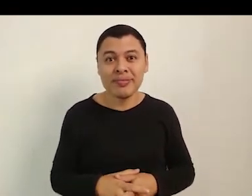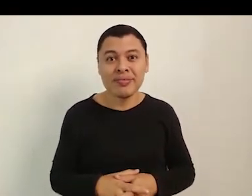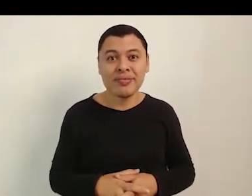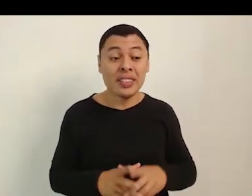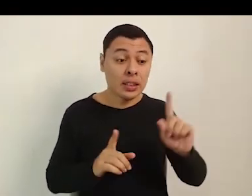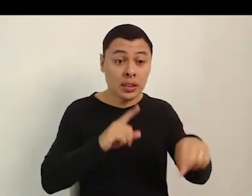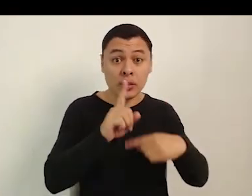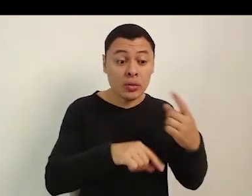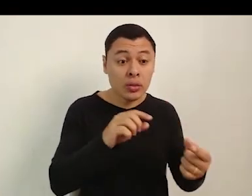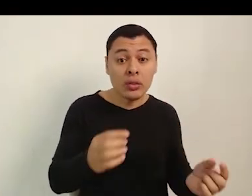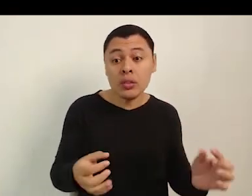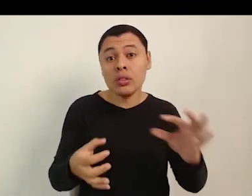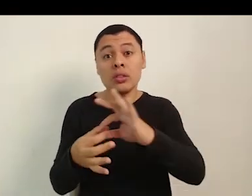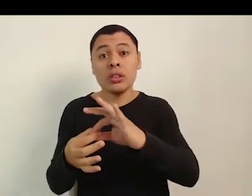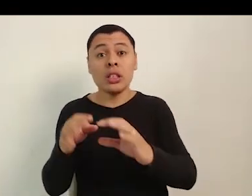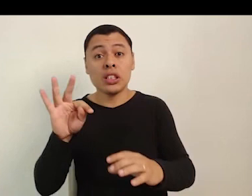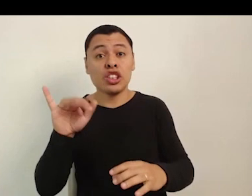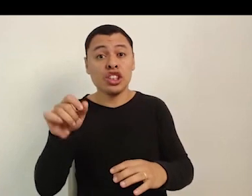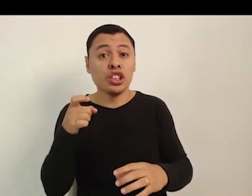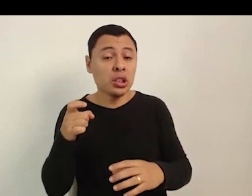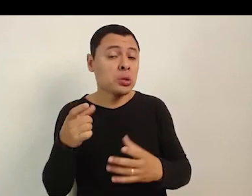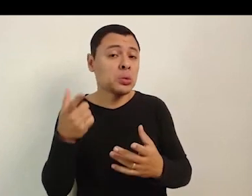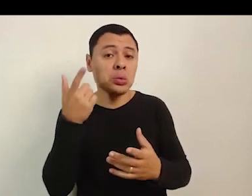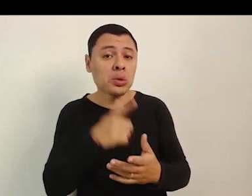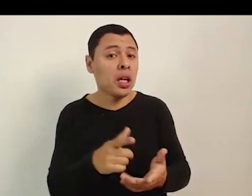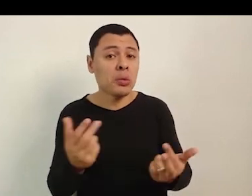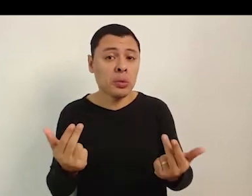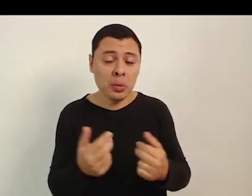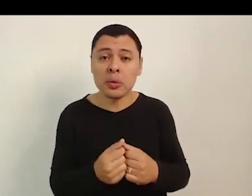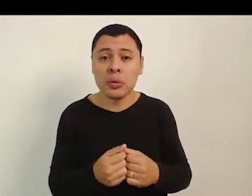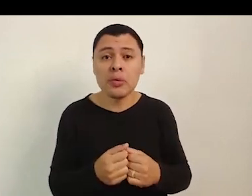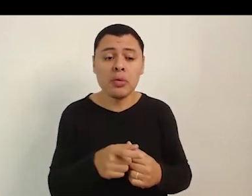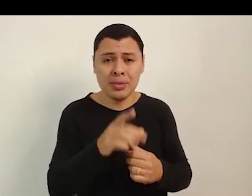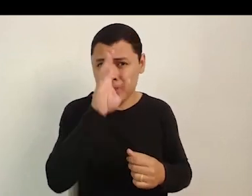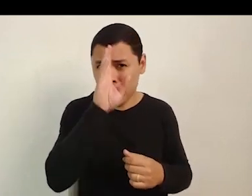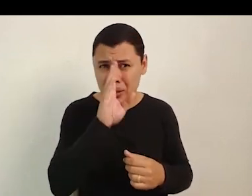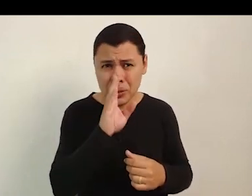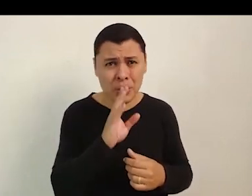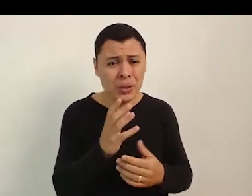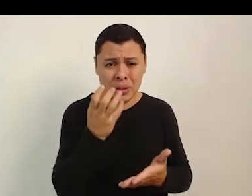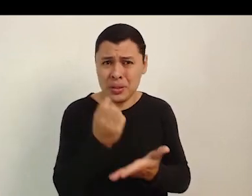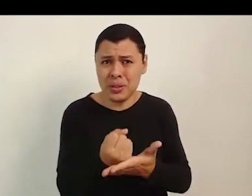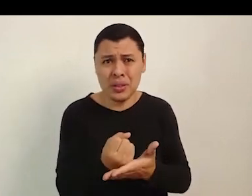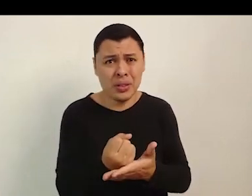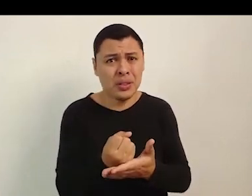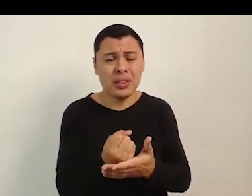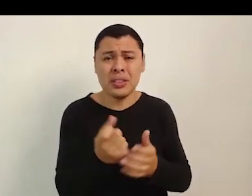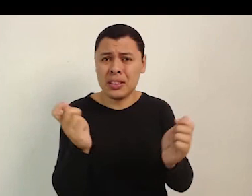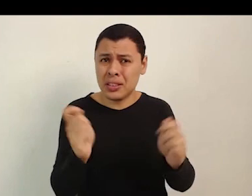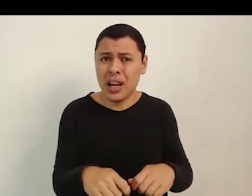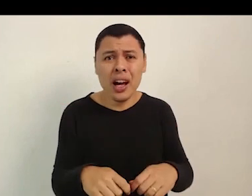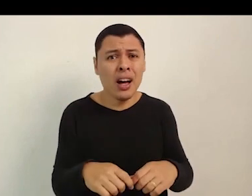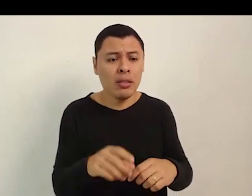né? E é uma coisa que é gratuita. Você pode ir lá baixar, instalar no seu computador ali, ou nem precisa instalar, pode executar somente e testar